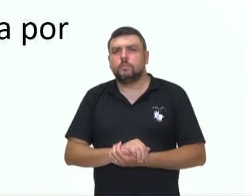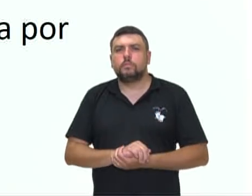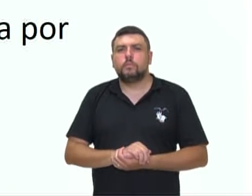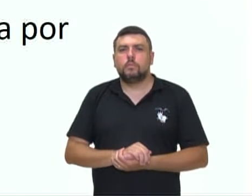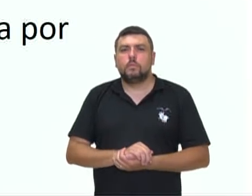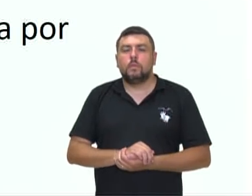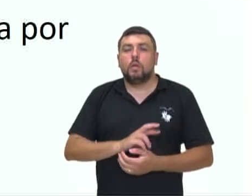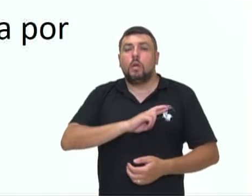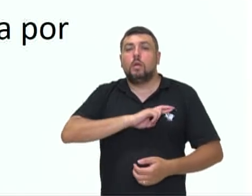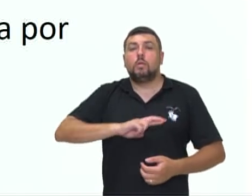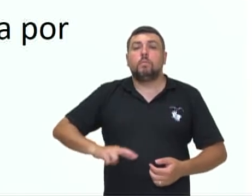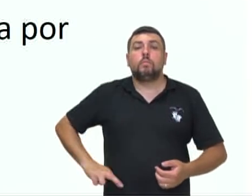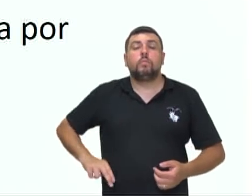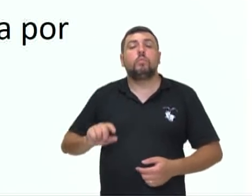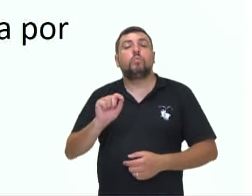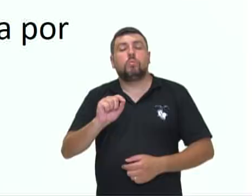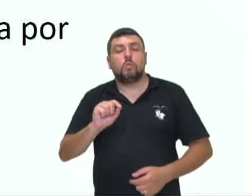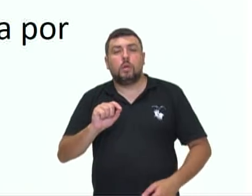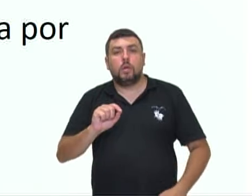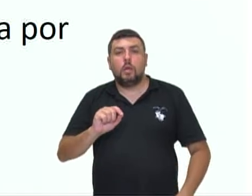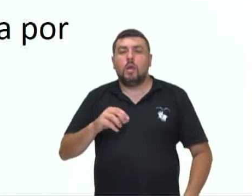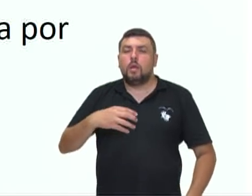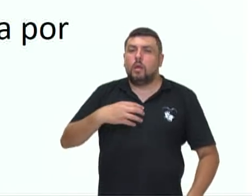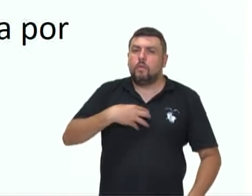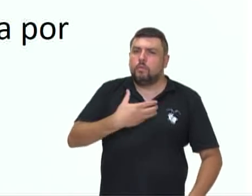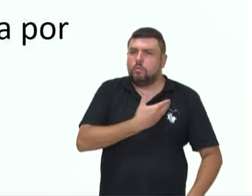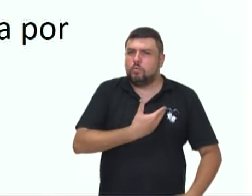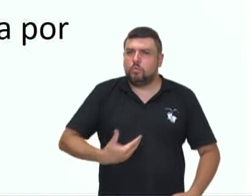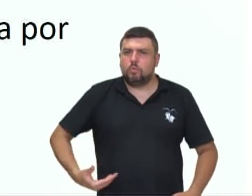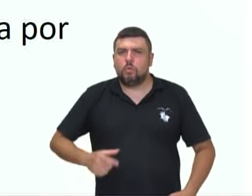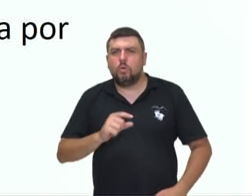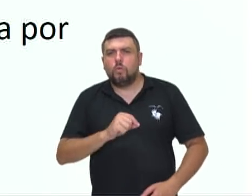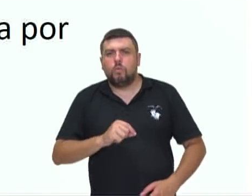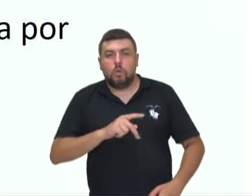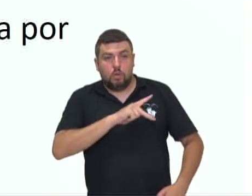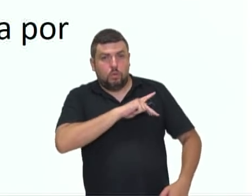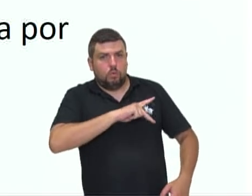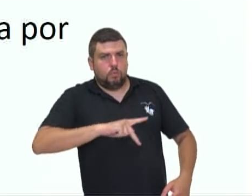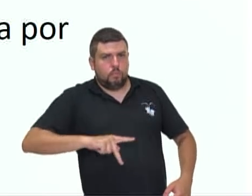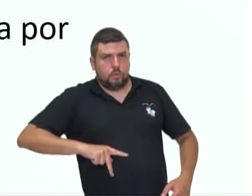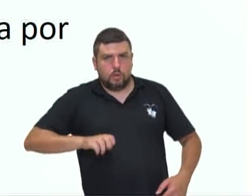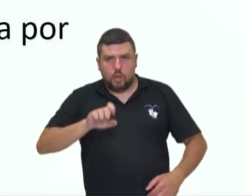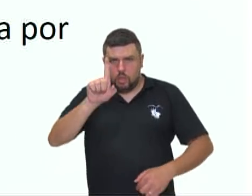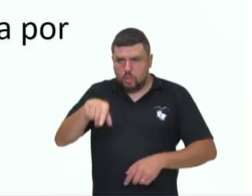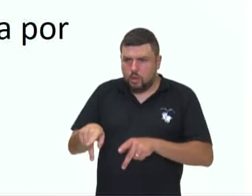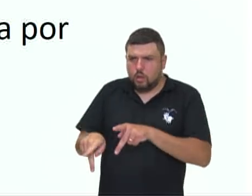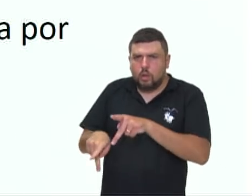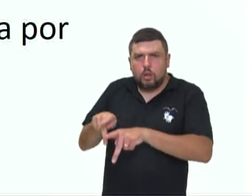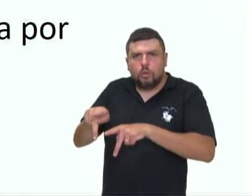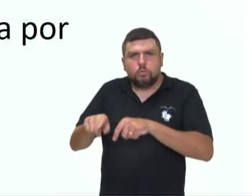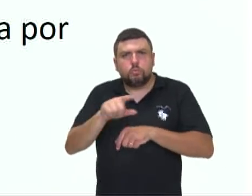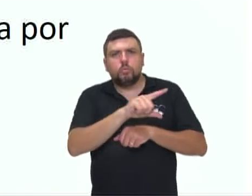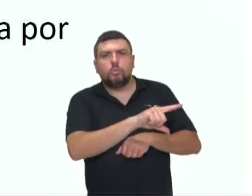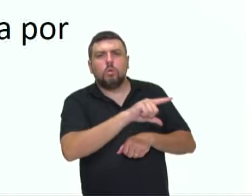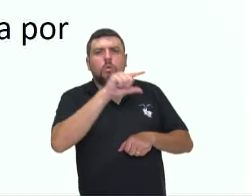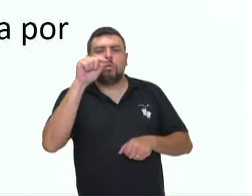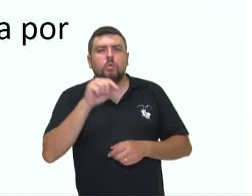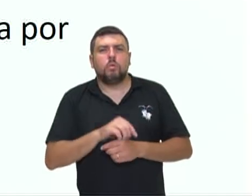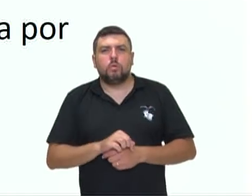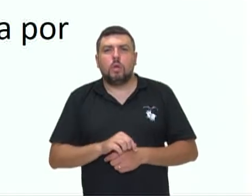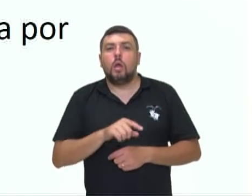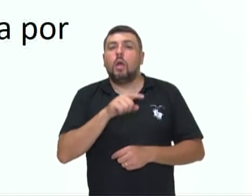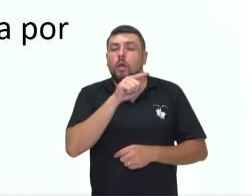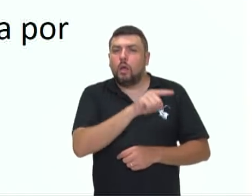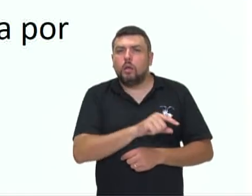a forma de governo onde um presidente é eleito pelos cidadãos ou por seus representantes e tem um